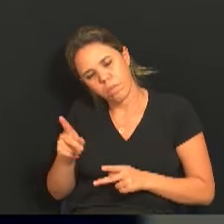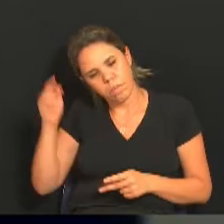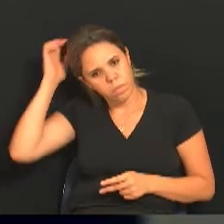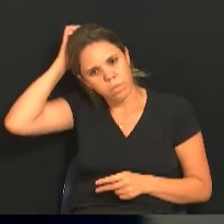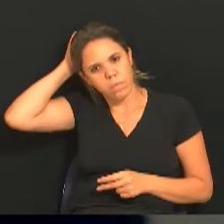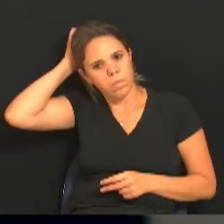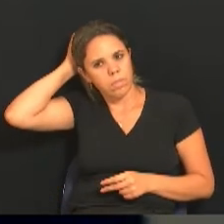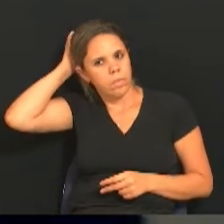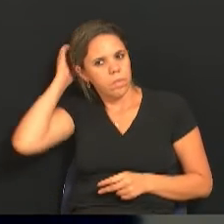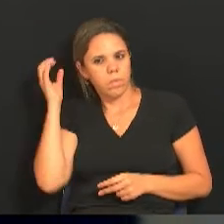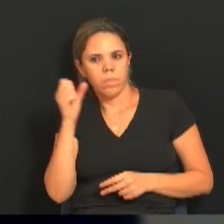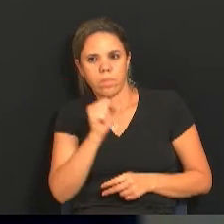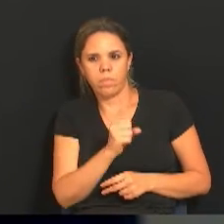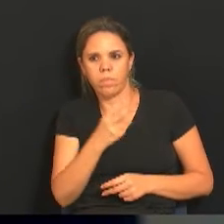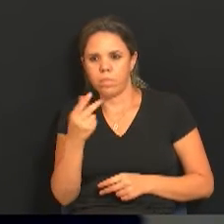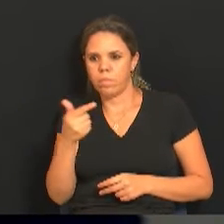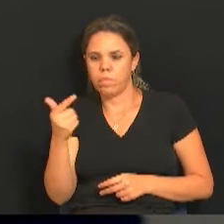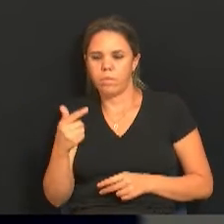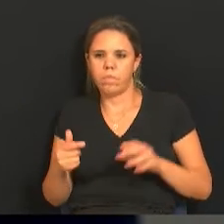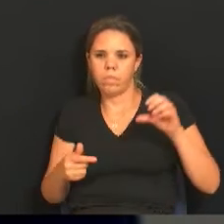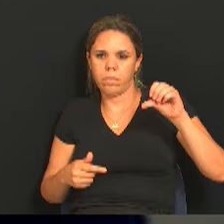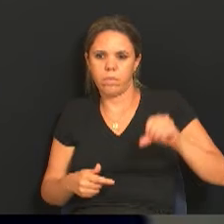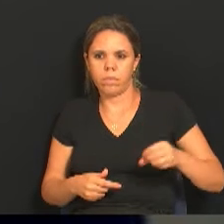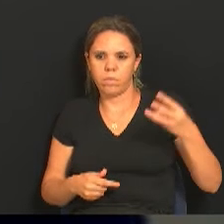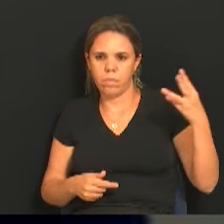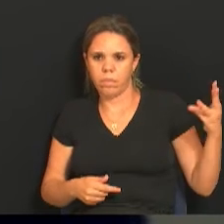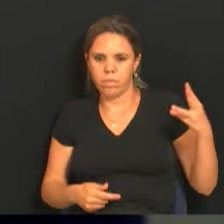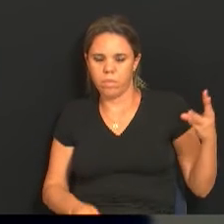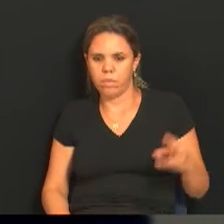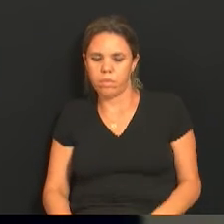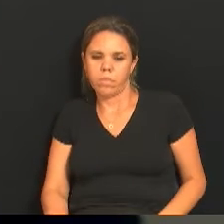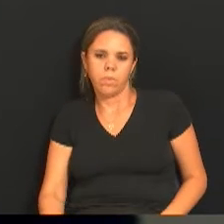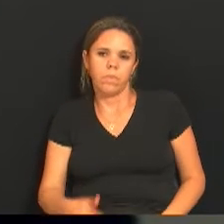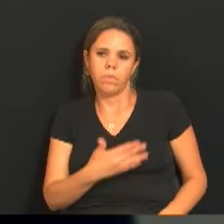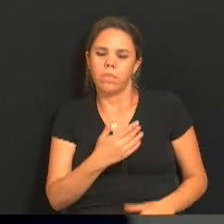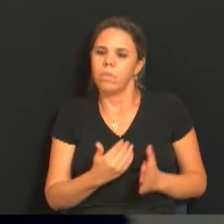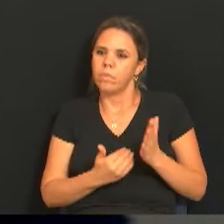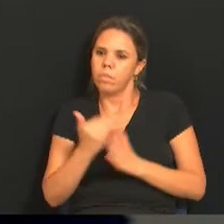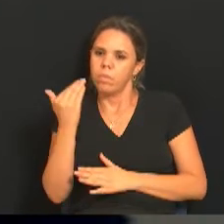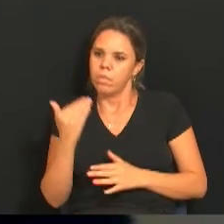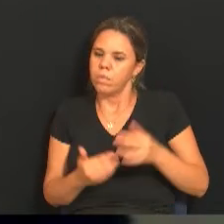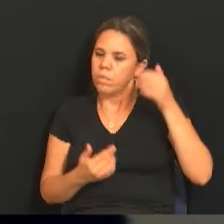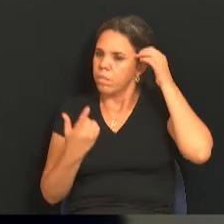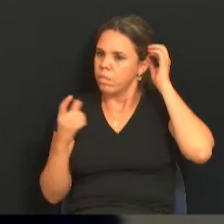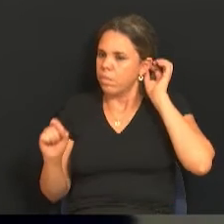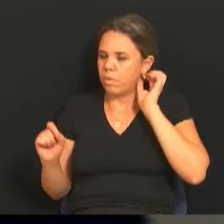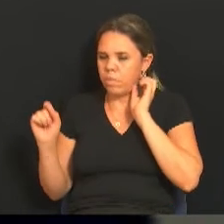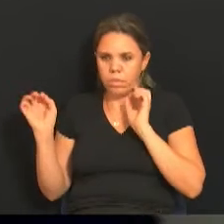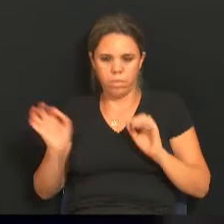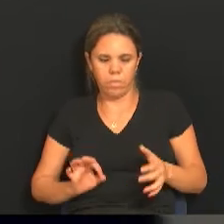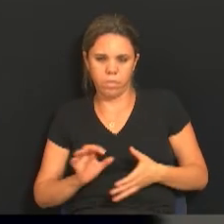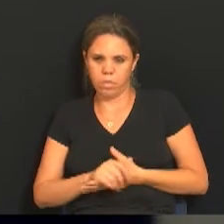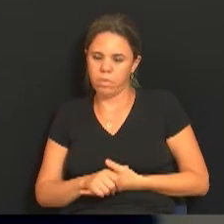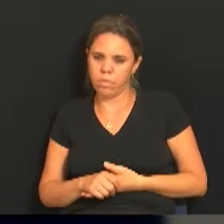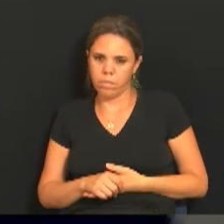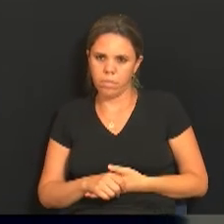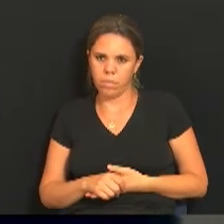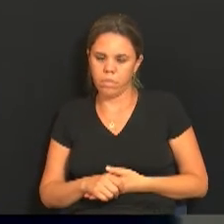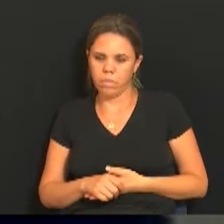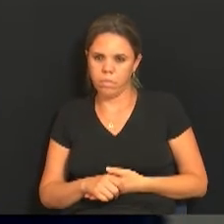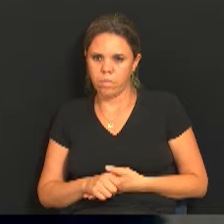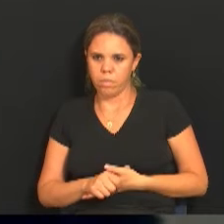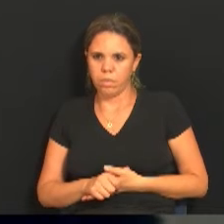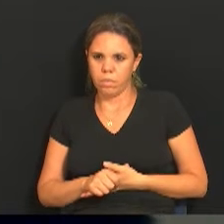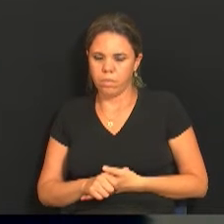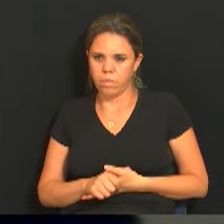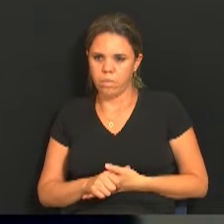de 822, foi para 933, então, um aumento de cerca de 10%, 12%. Pegando um paralelo,